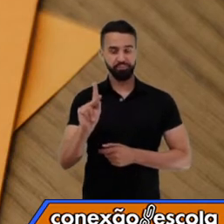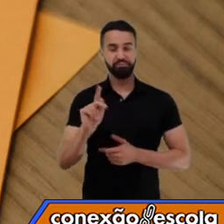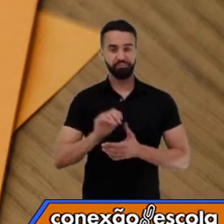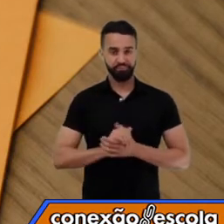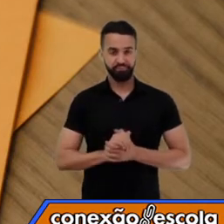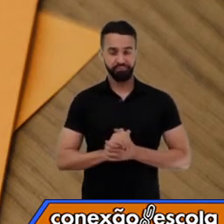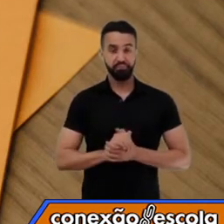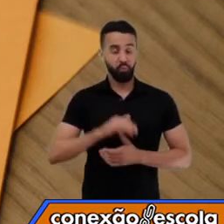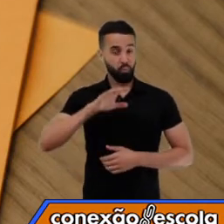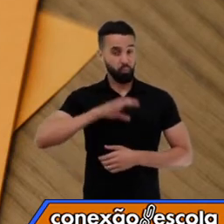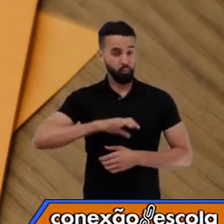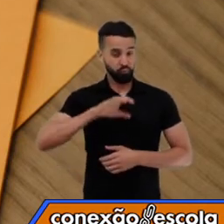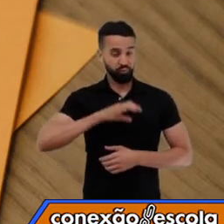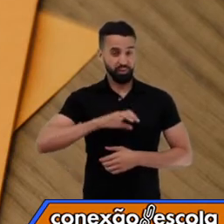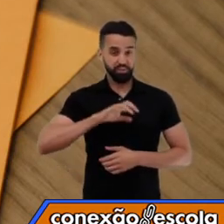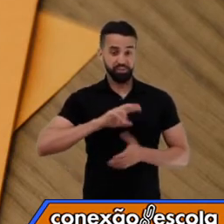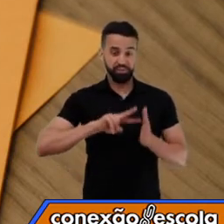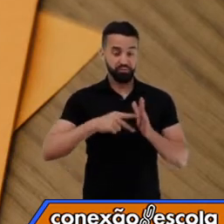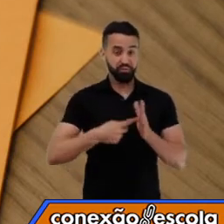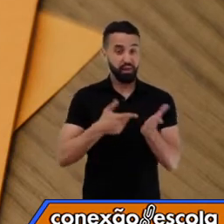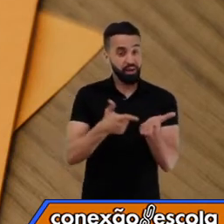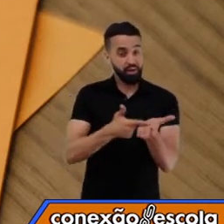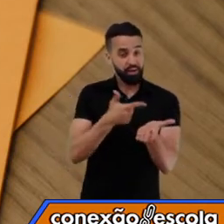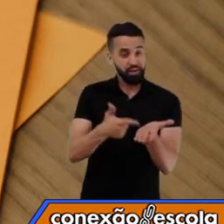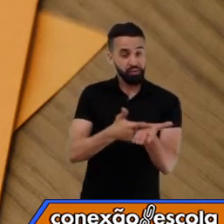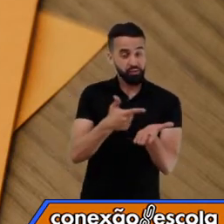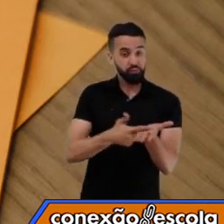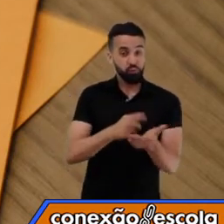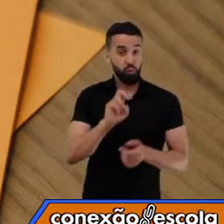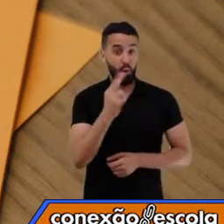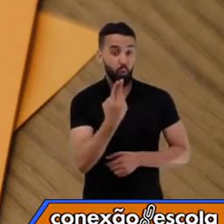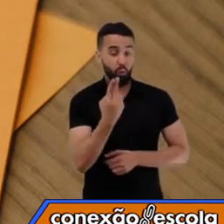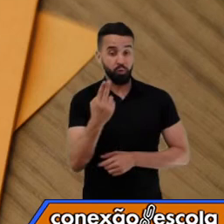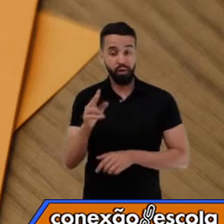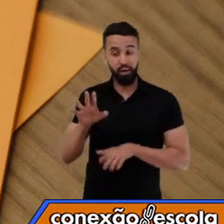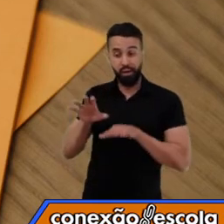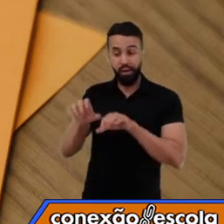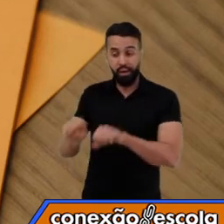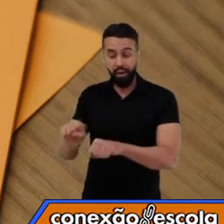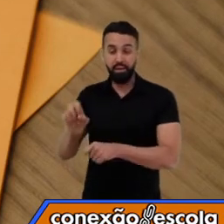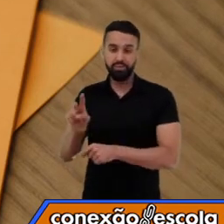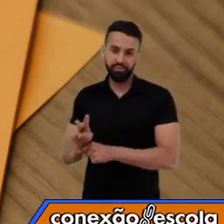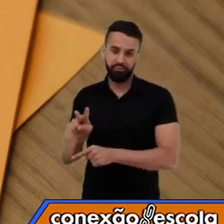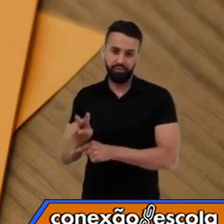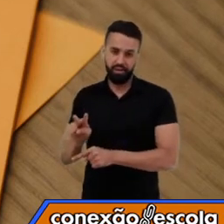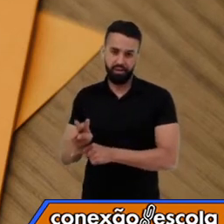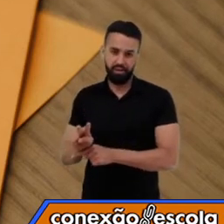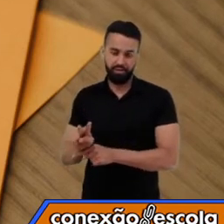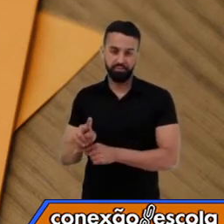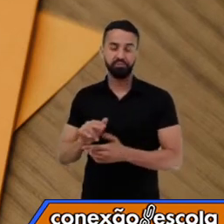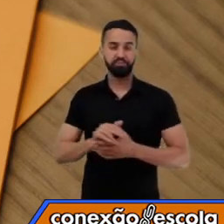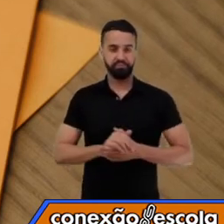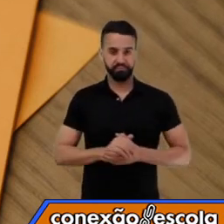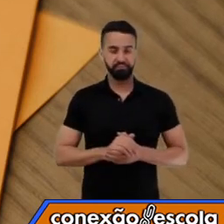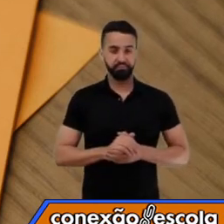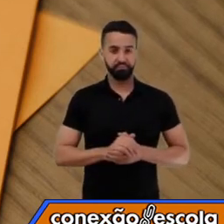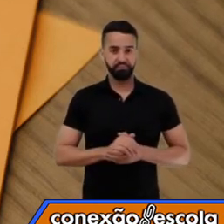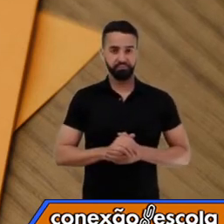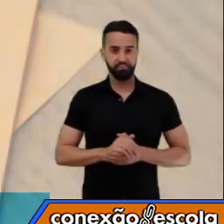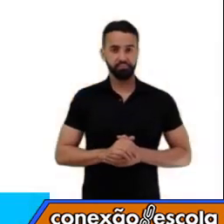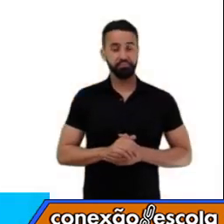que significa em português ou livro ou reservar é a primeira frase